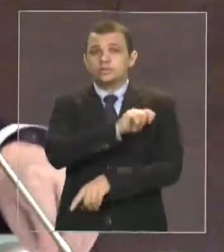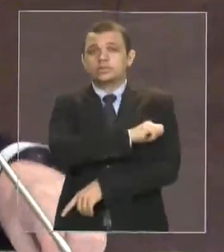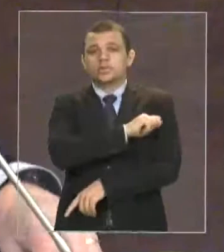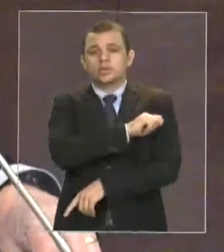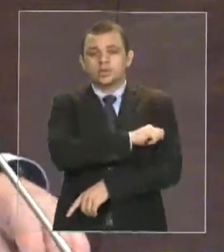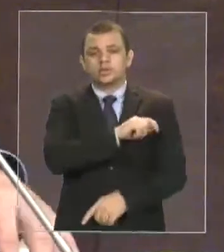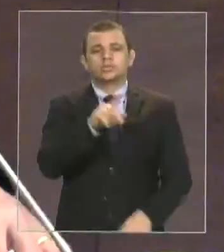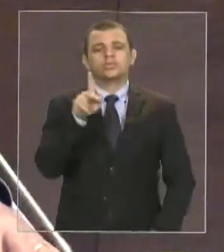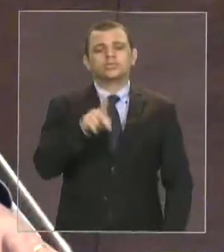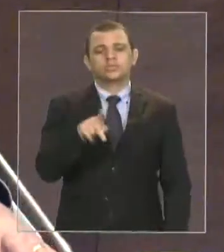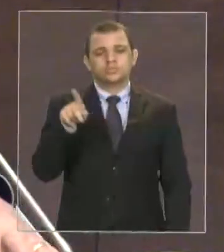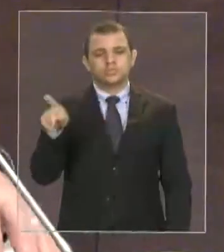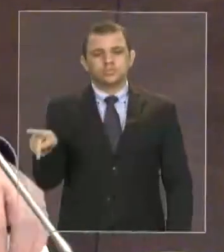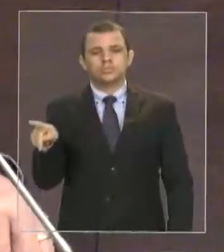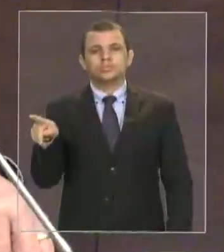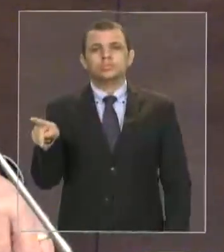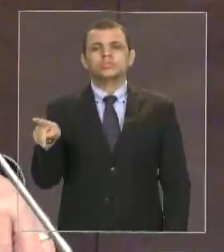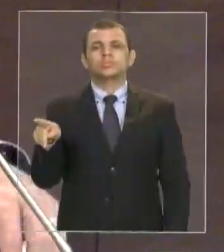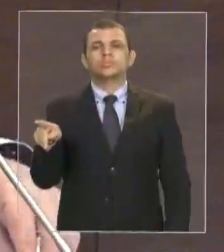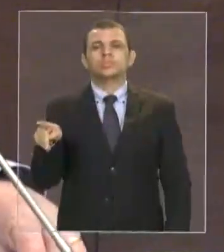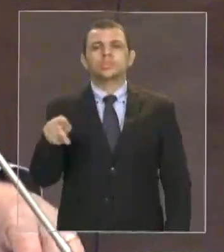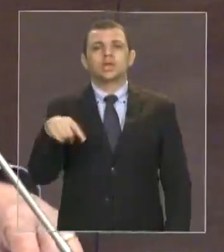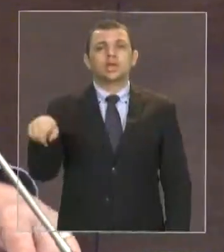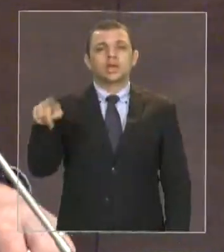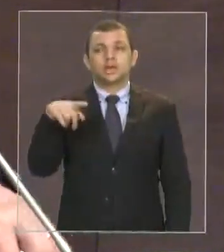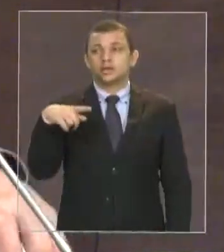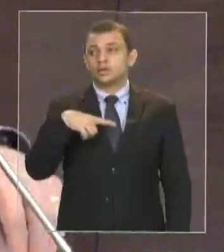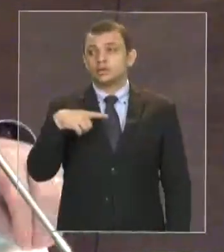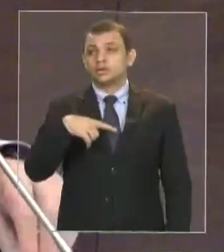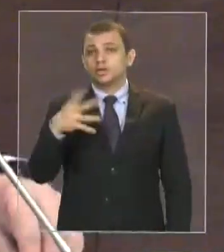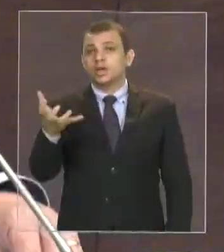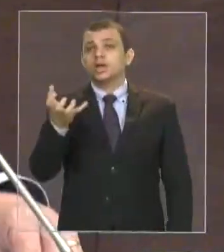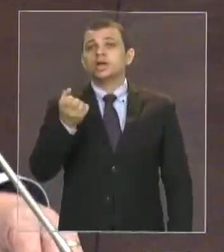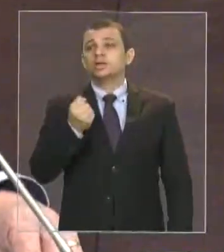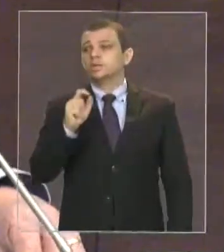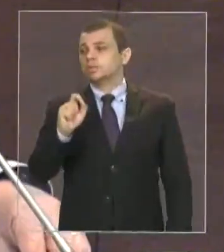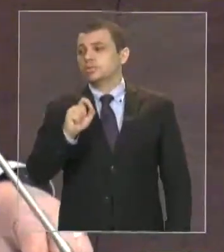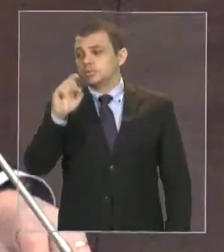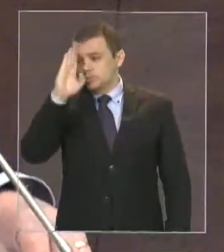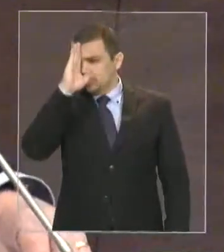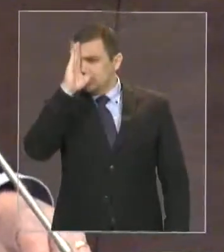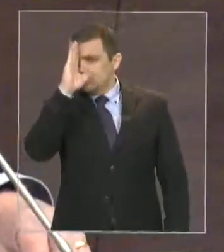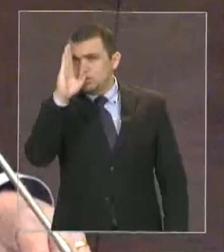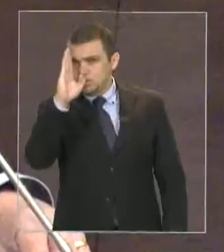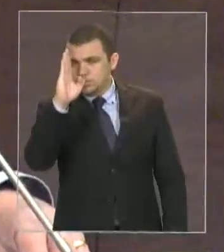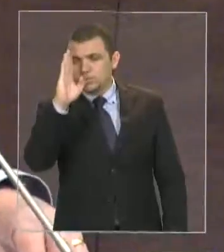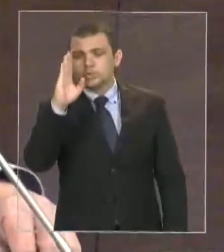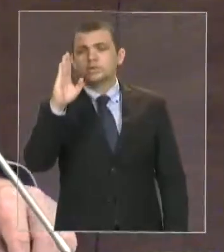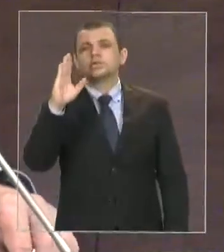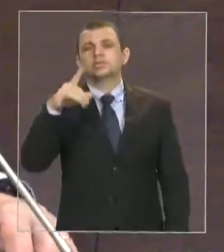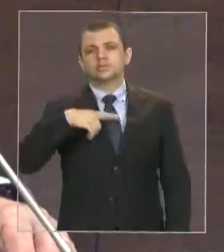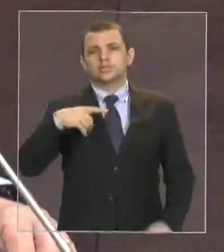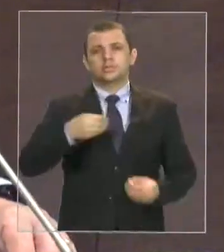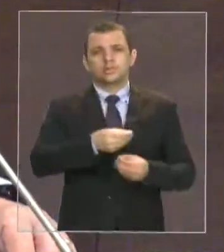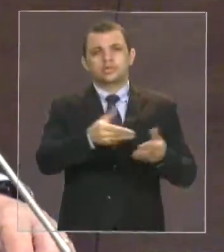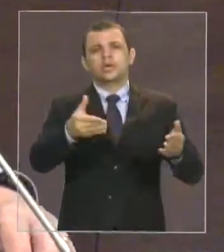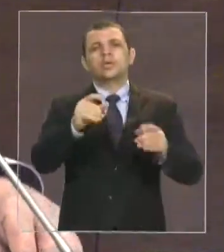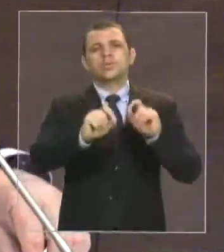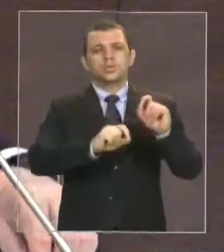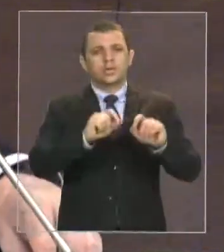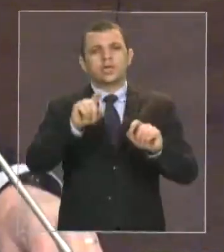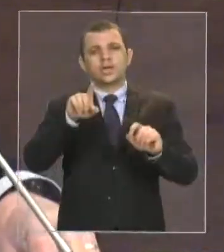nos professores que estão recebendo, acima de tudo, dignidade, acima de